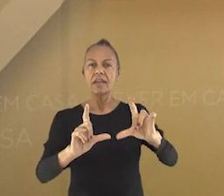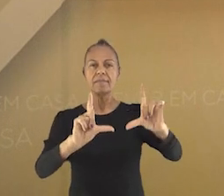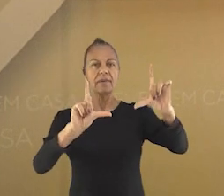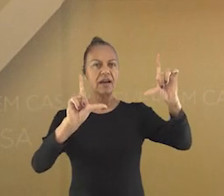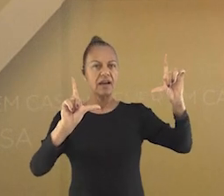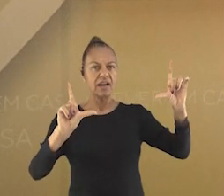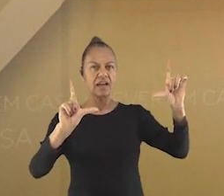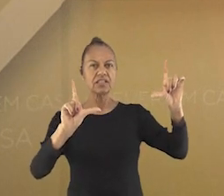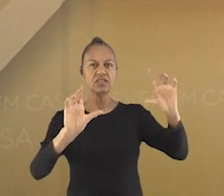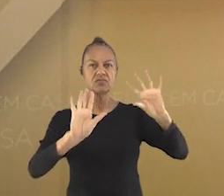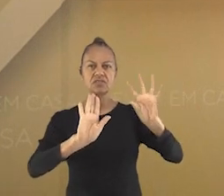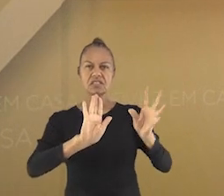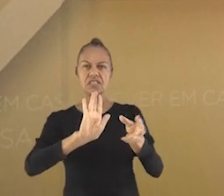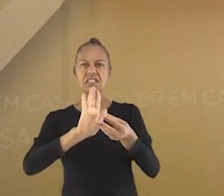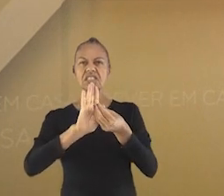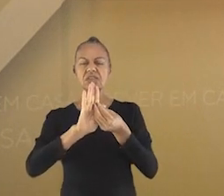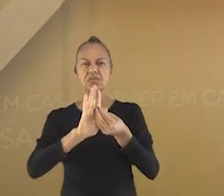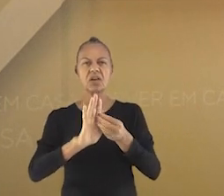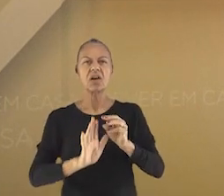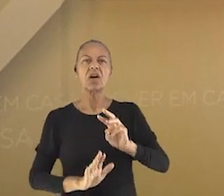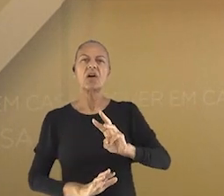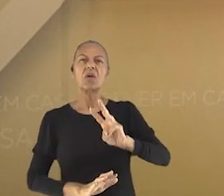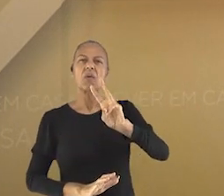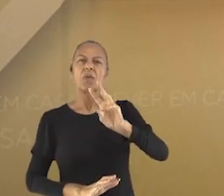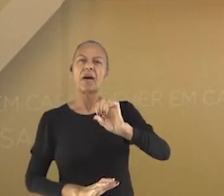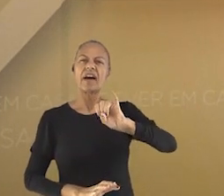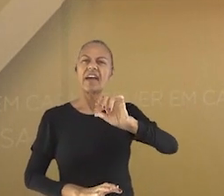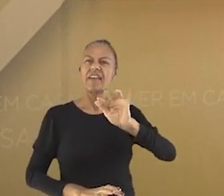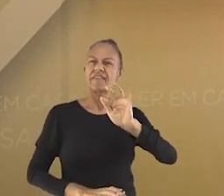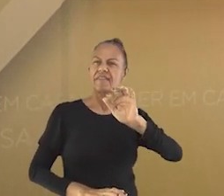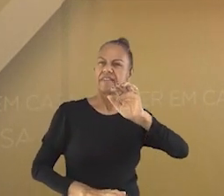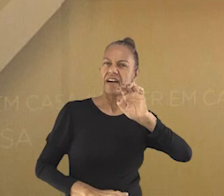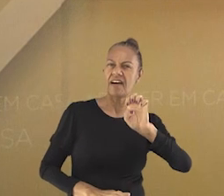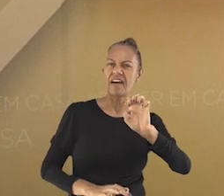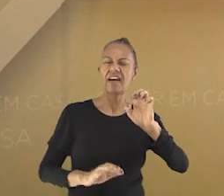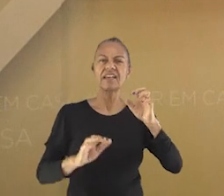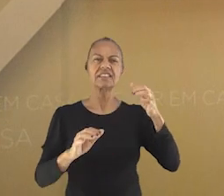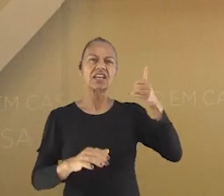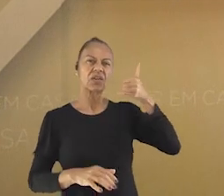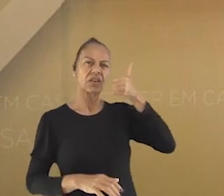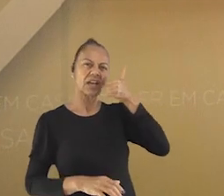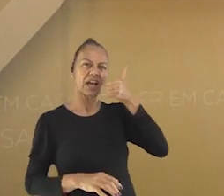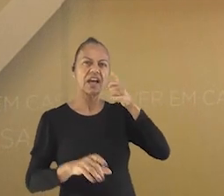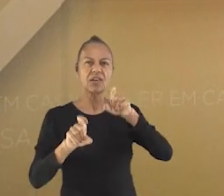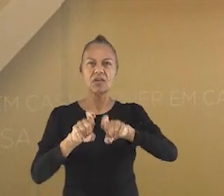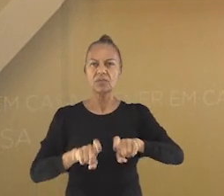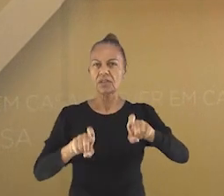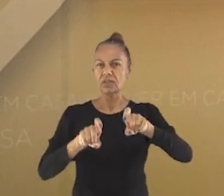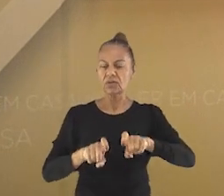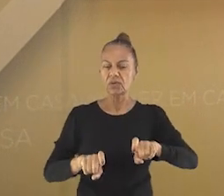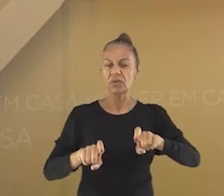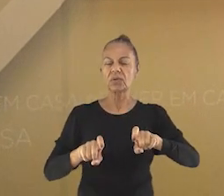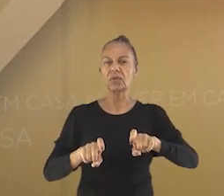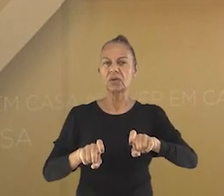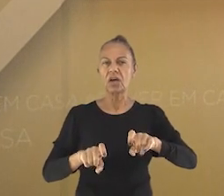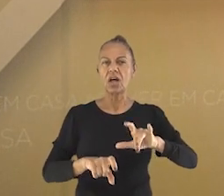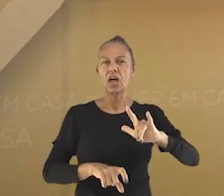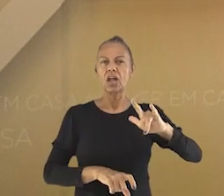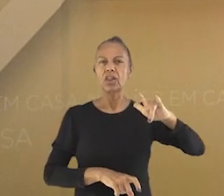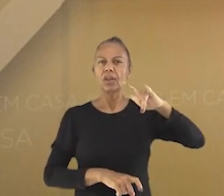você? Símbolo de Wi-Fi, celular, computadores,